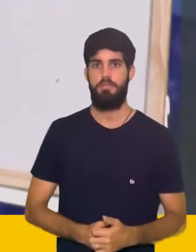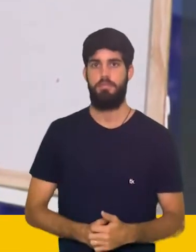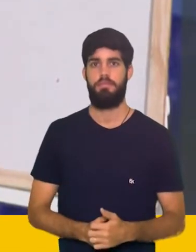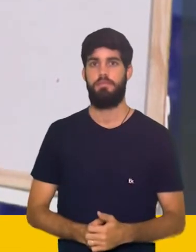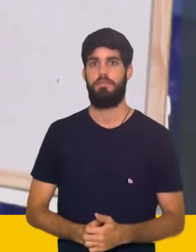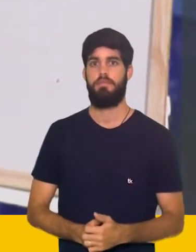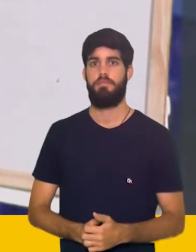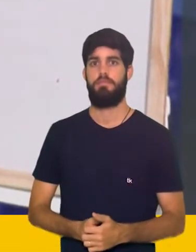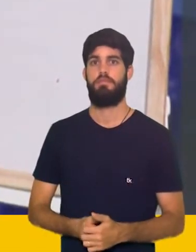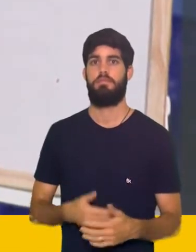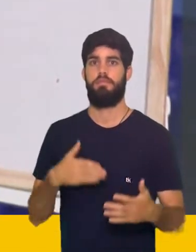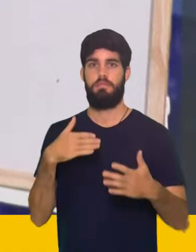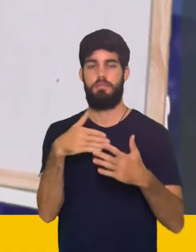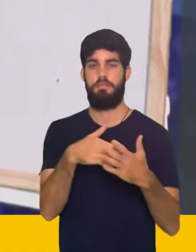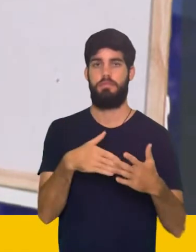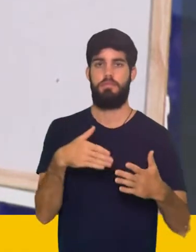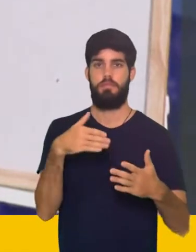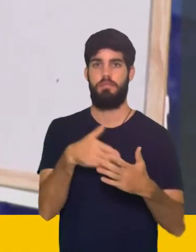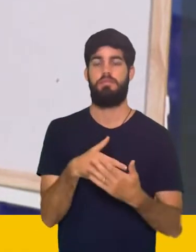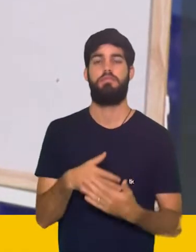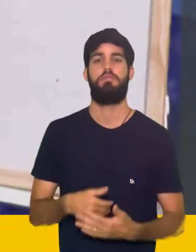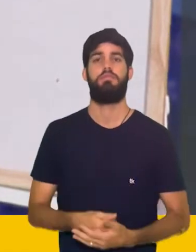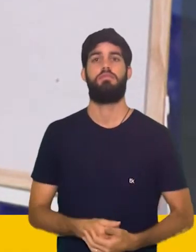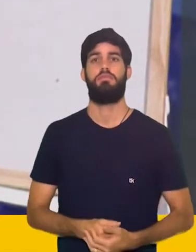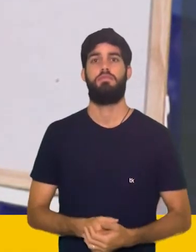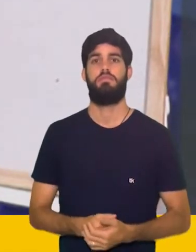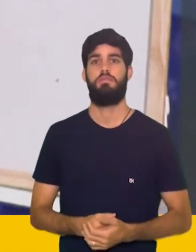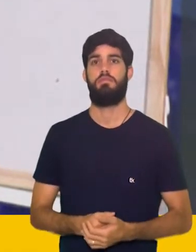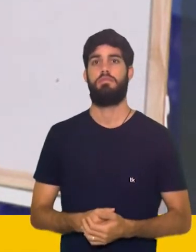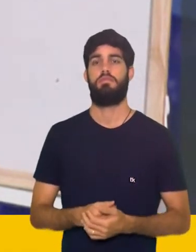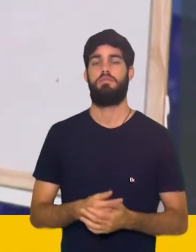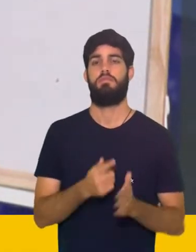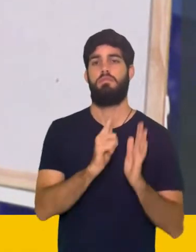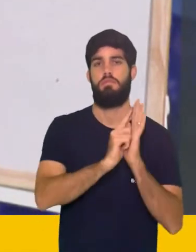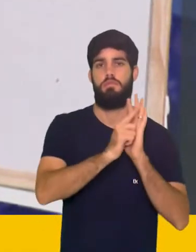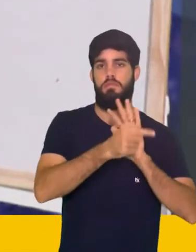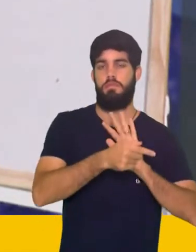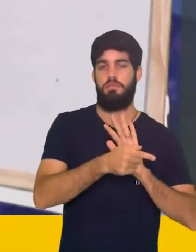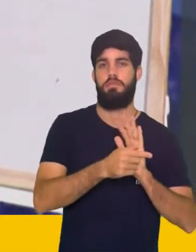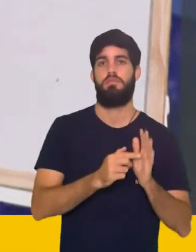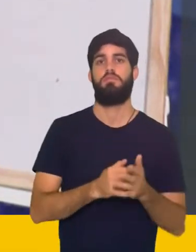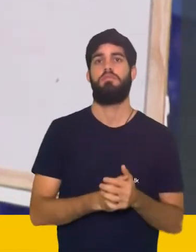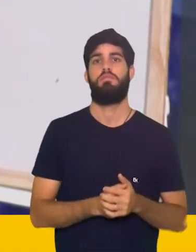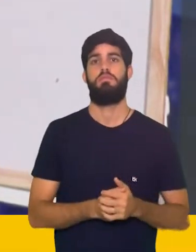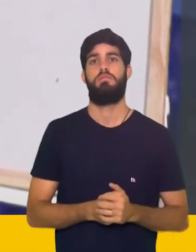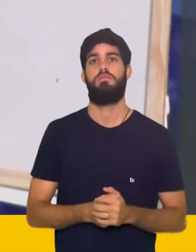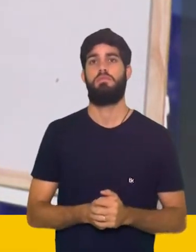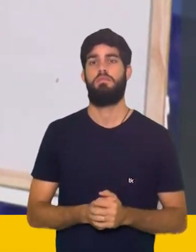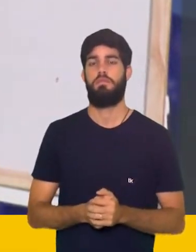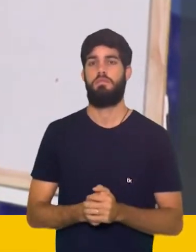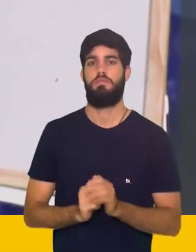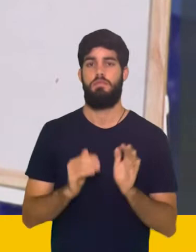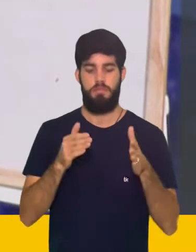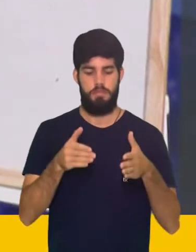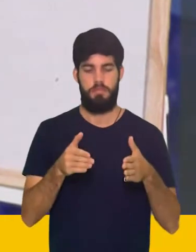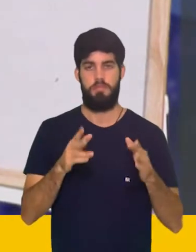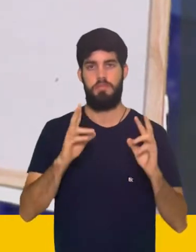Delimitar o tema, isso você conversando com você. Gênero, o que é o gênero e delimitar o